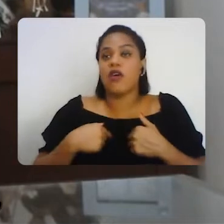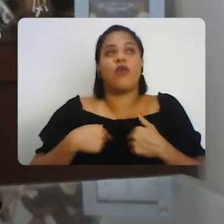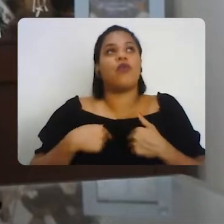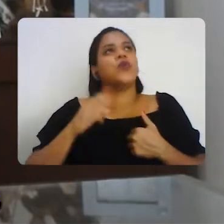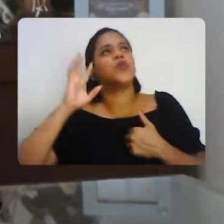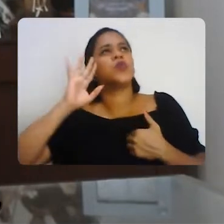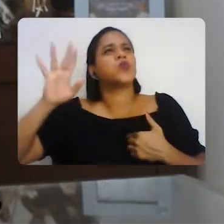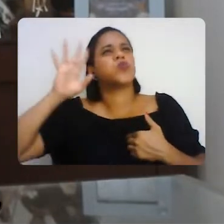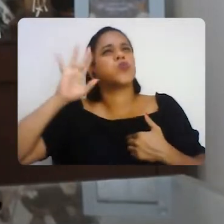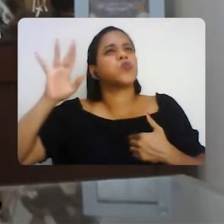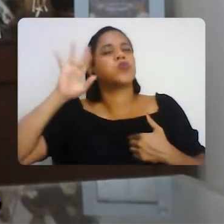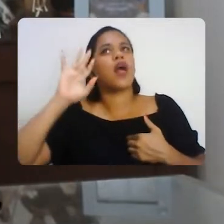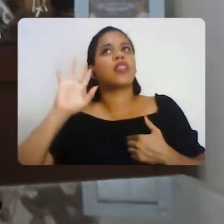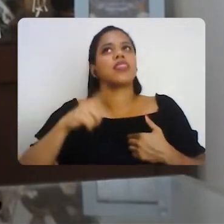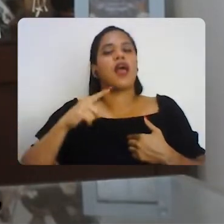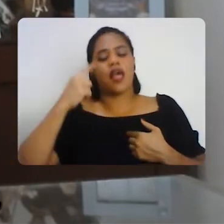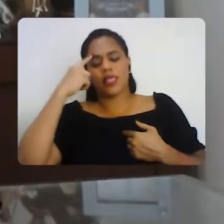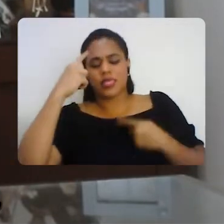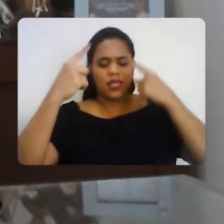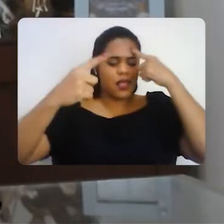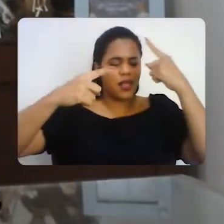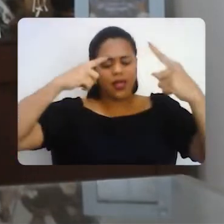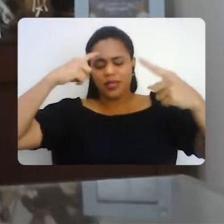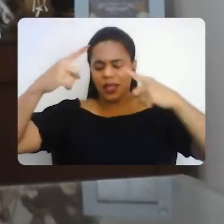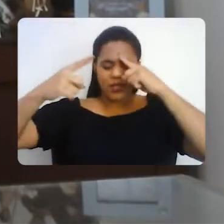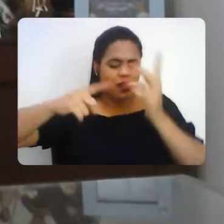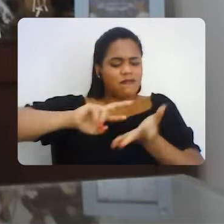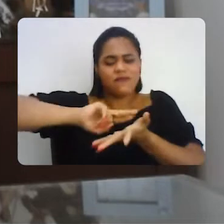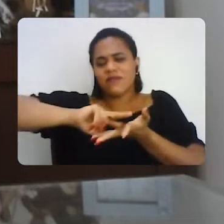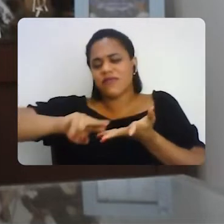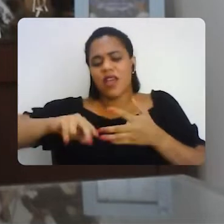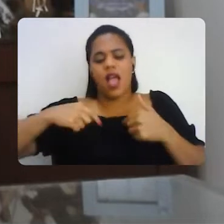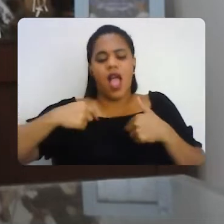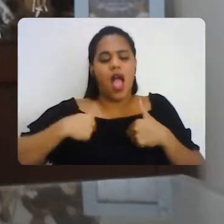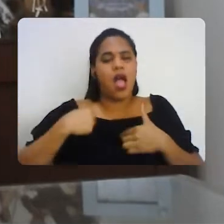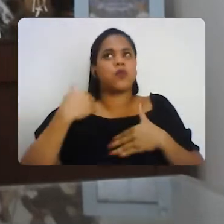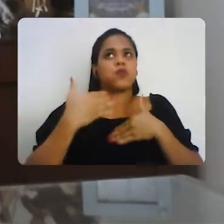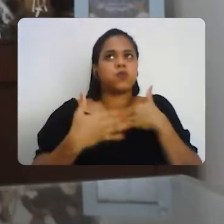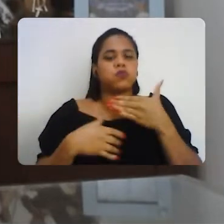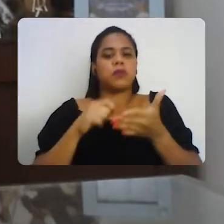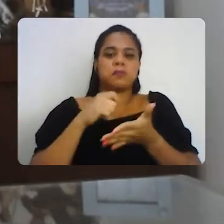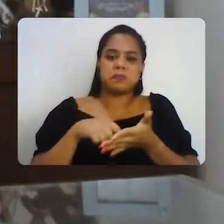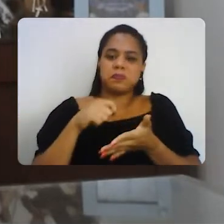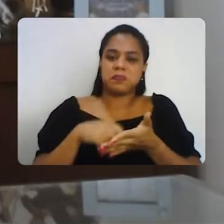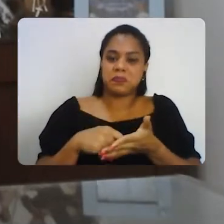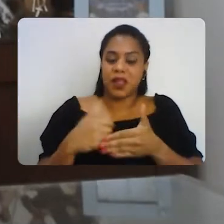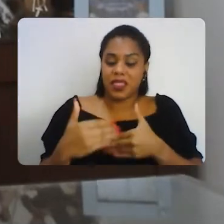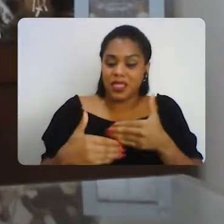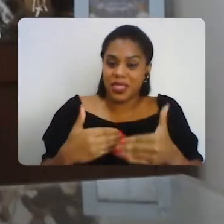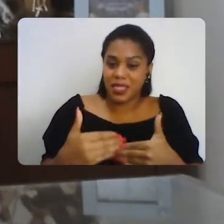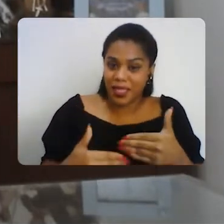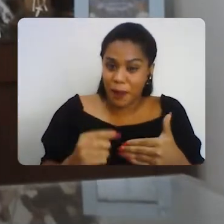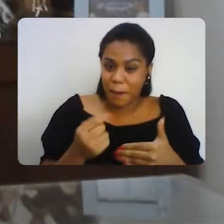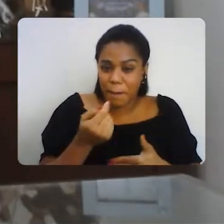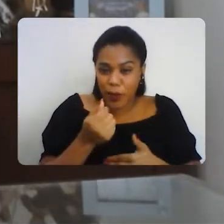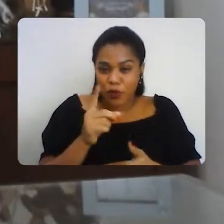saí louco de lá da casa de Luciano Bahia já com várias ideias que eu fui concretizando poucos